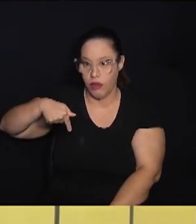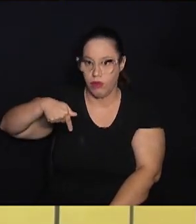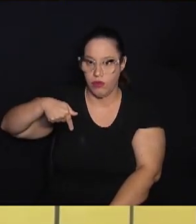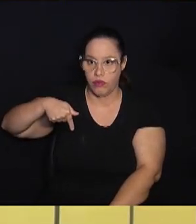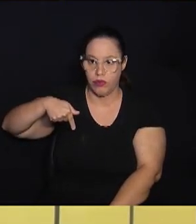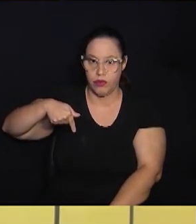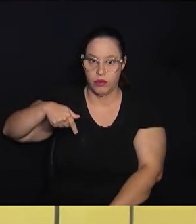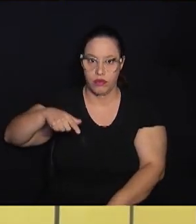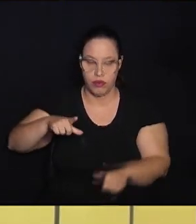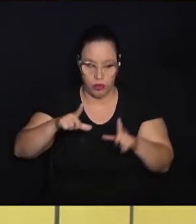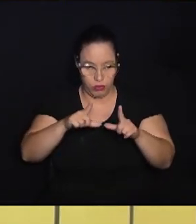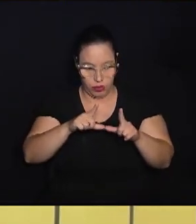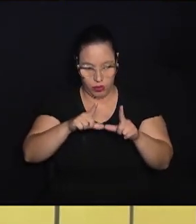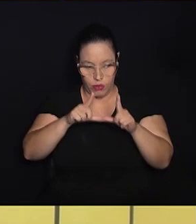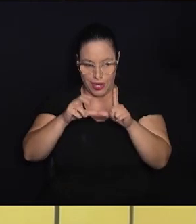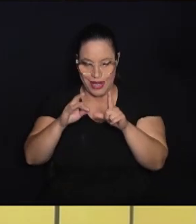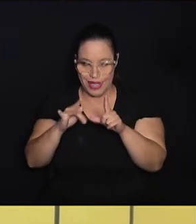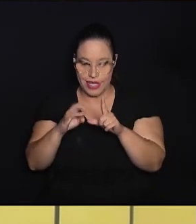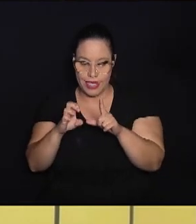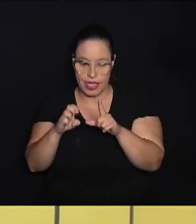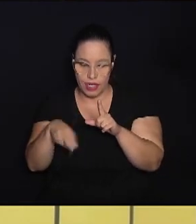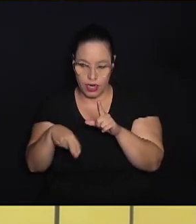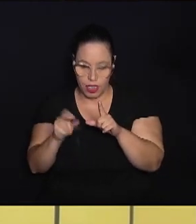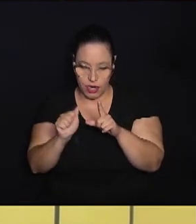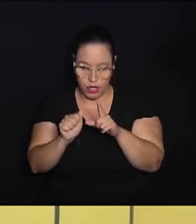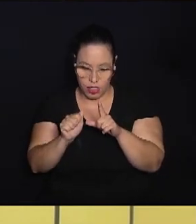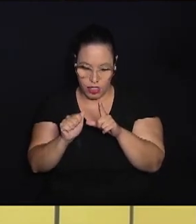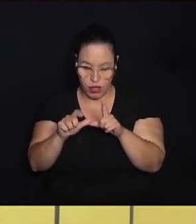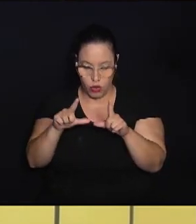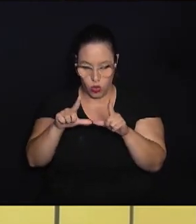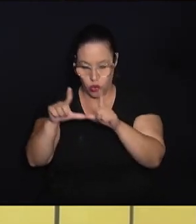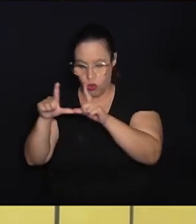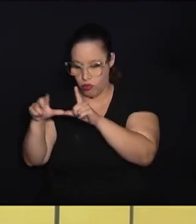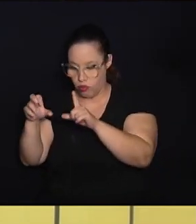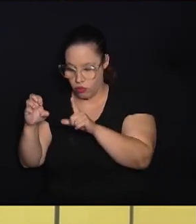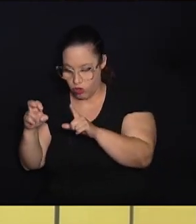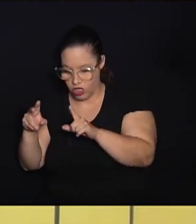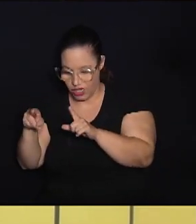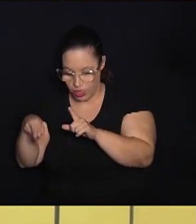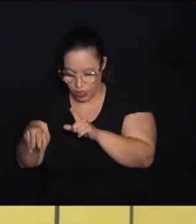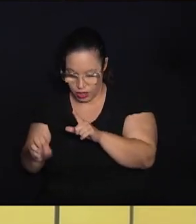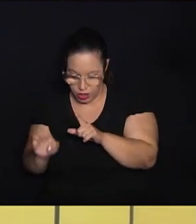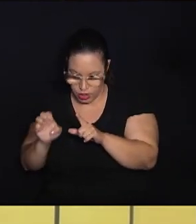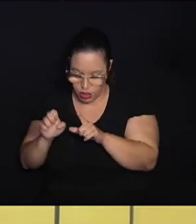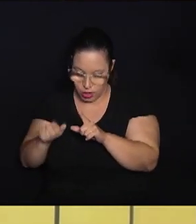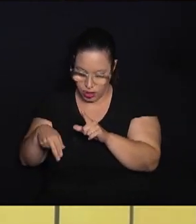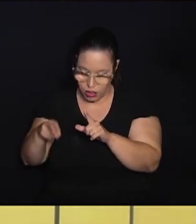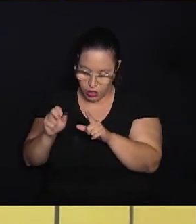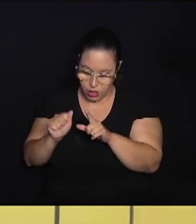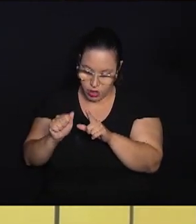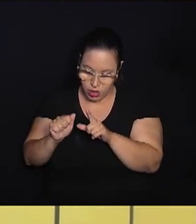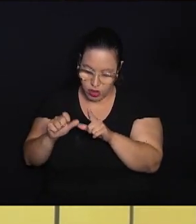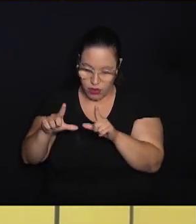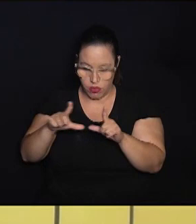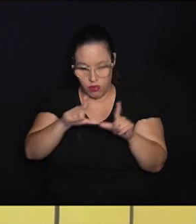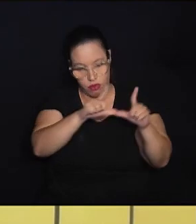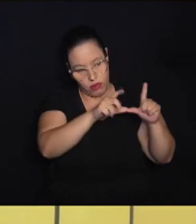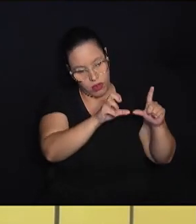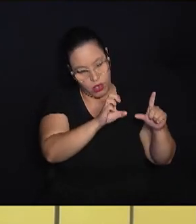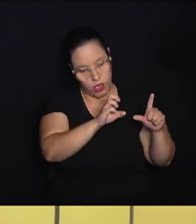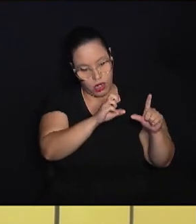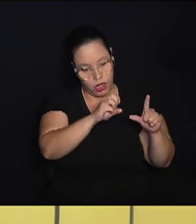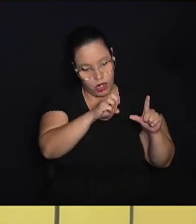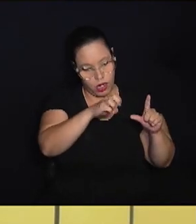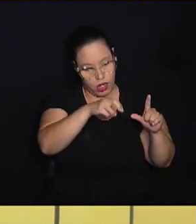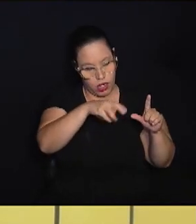cena entre as os quadros acontece alguma coisa que é quem tá lendo que imagina né tem o Scott maclaud que é um teorista de de um teórico de